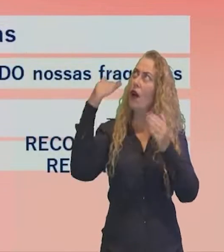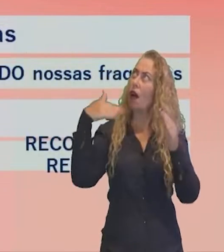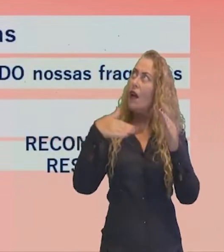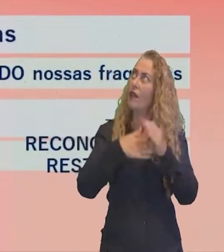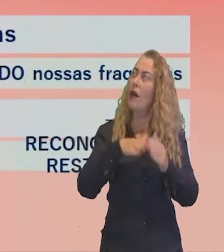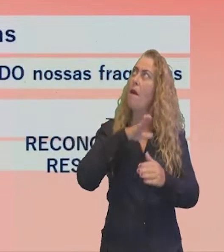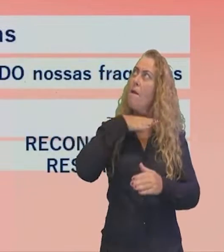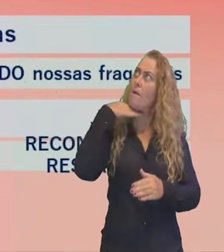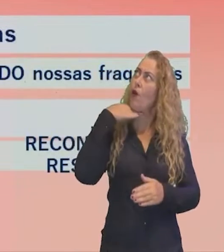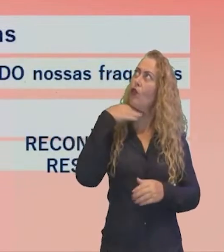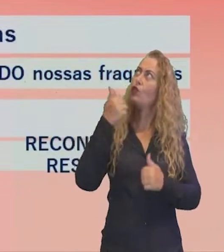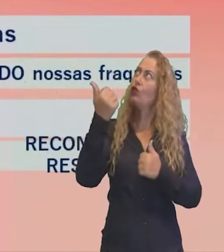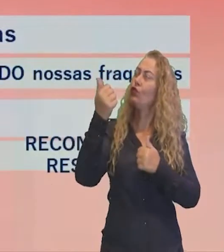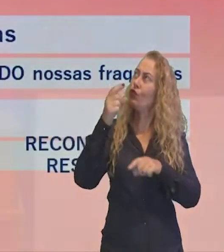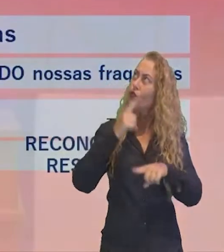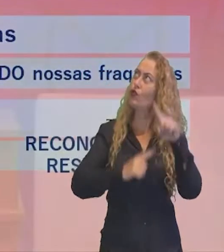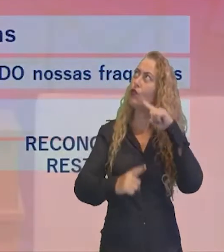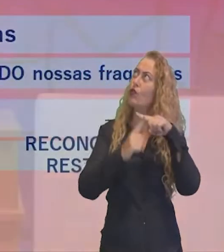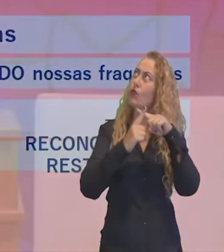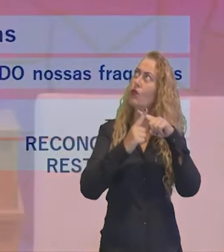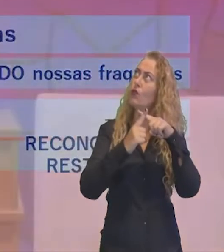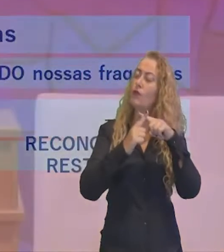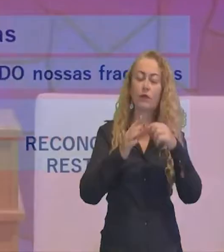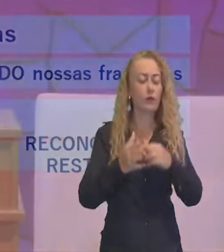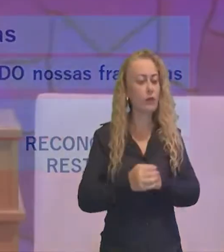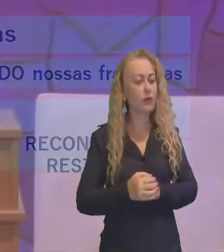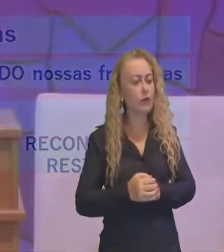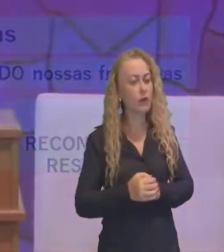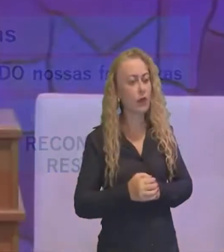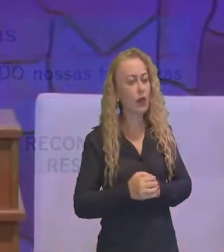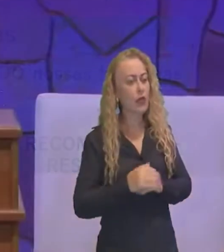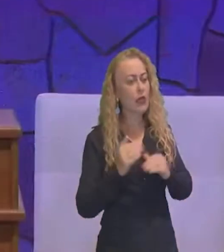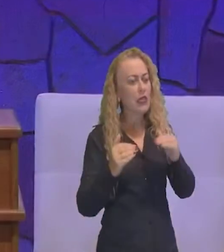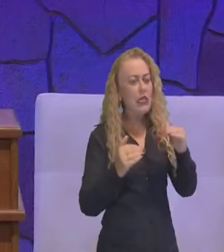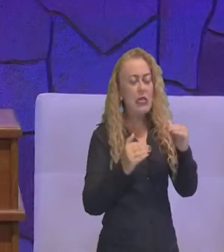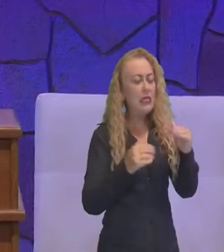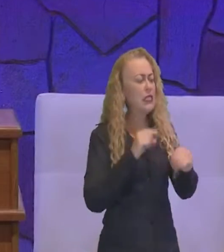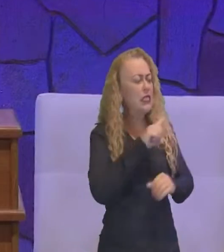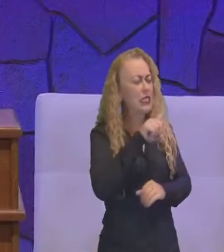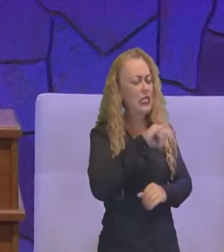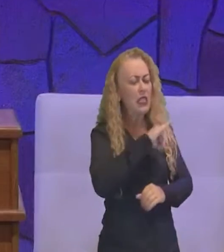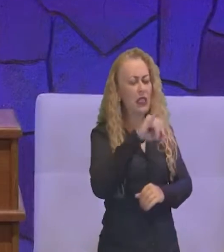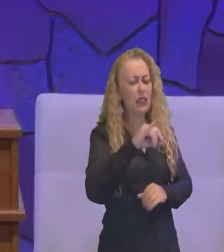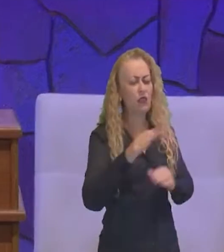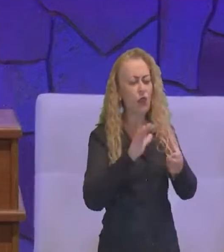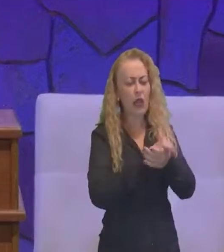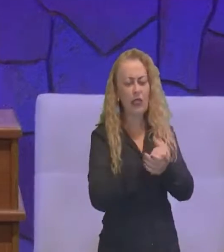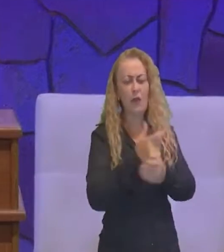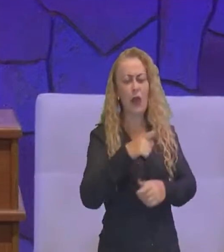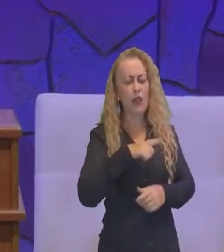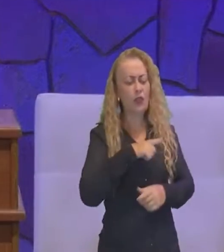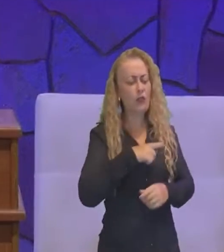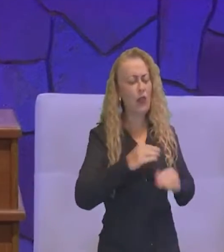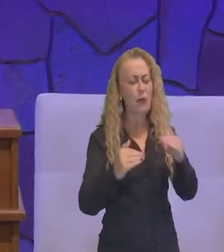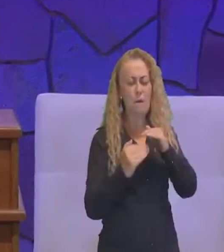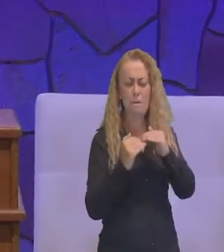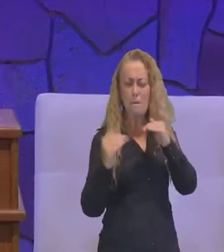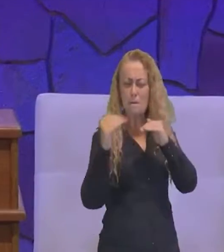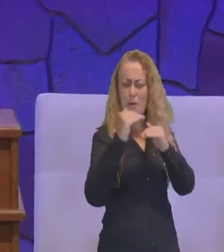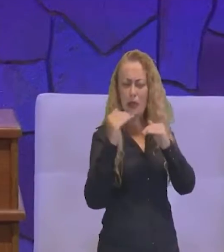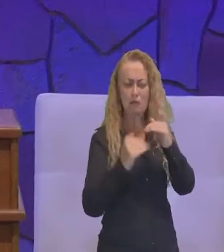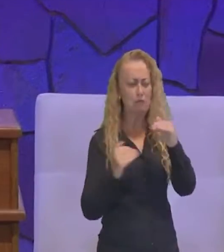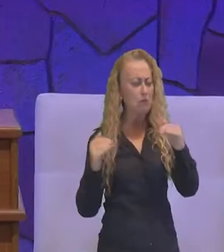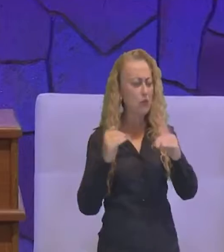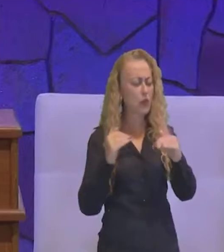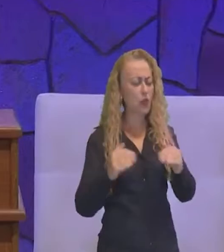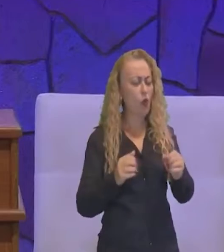morte de cruz. Há incompatibilidade no seu casamento? Olhe para Jesus, olhe para o exemplo do Senhor